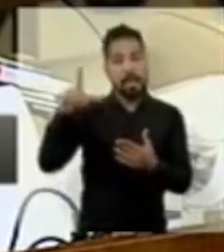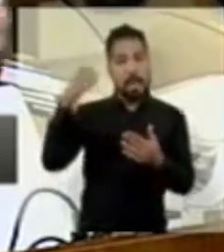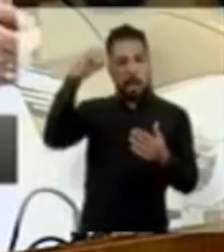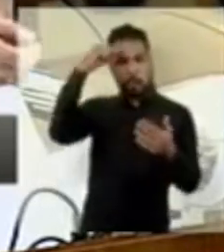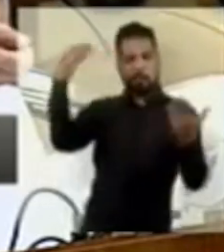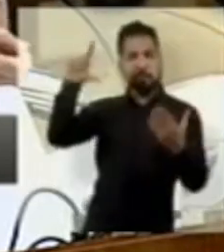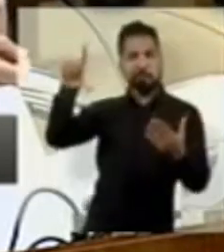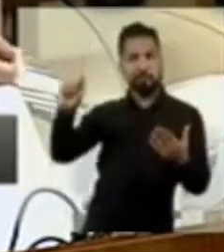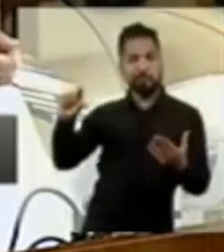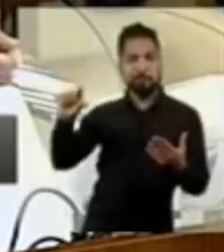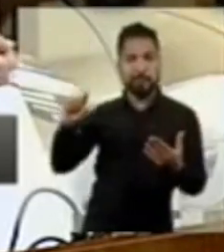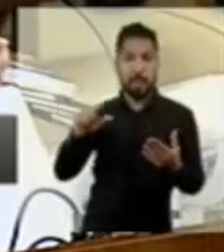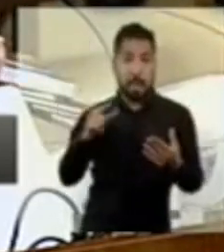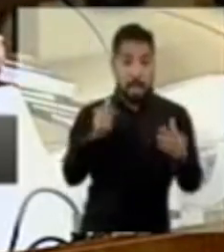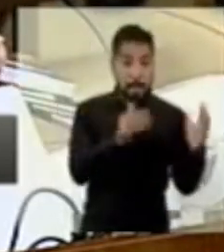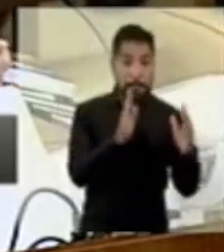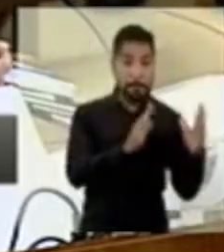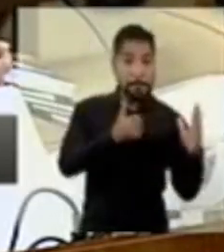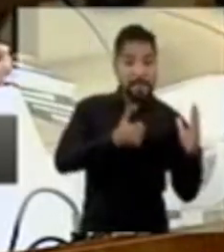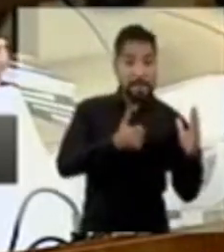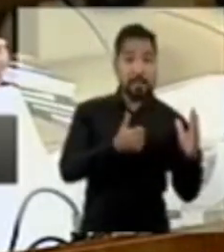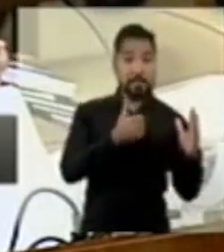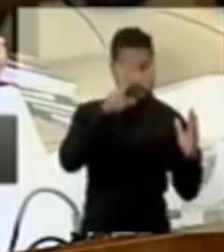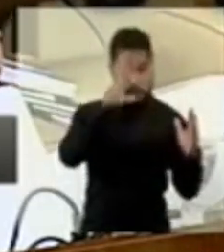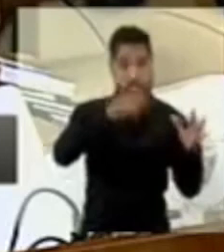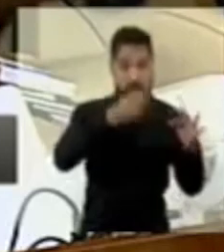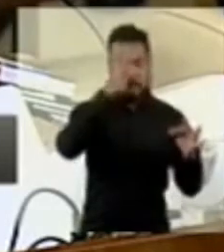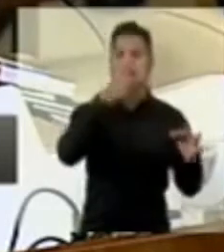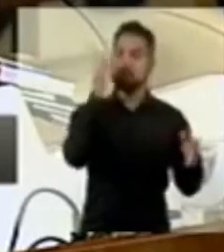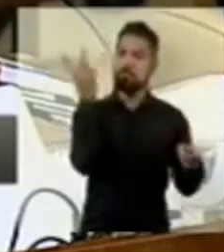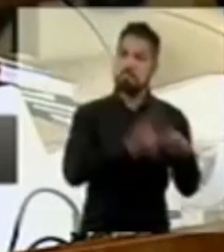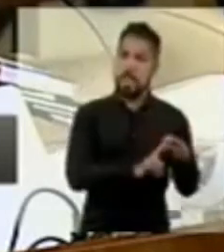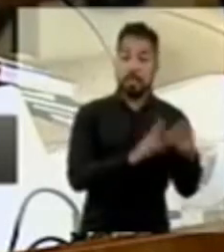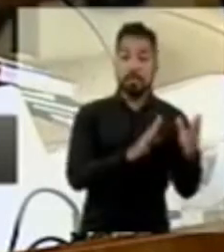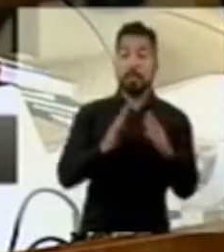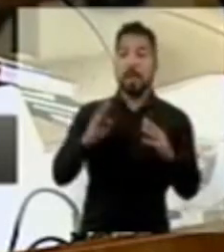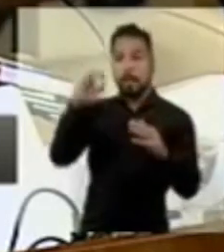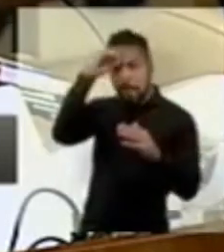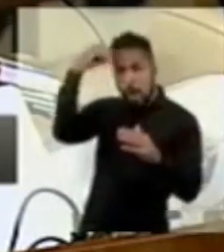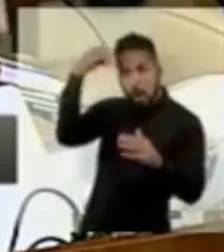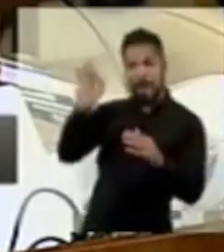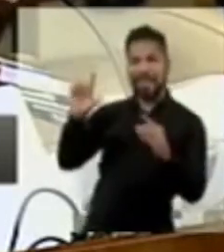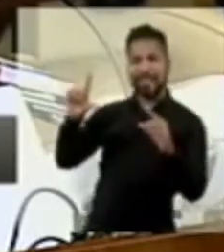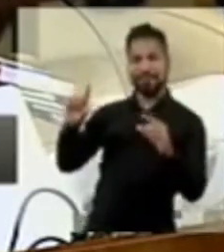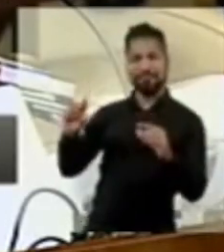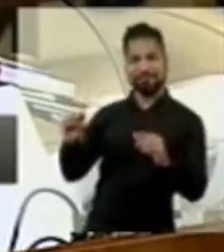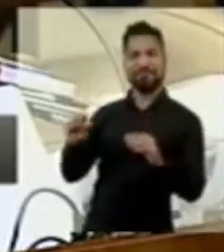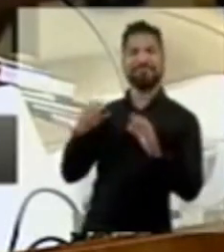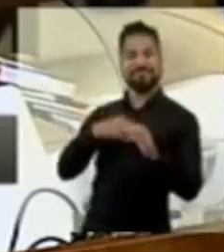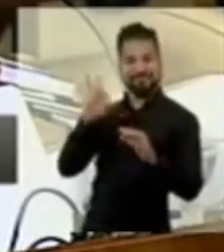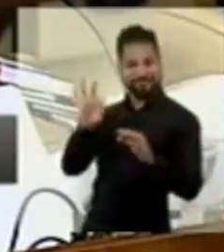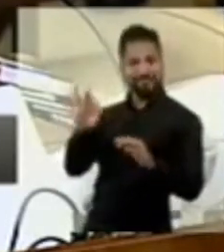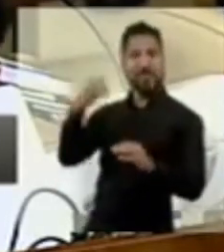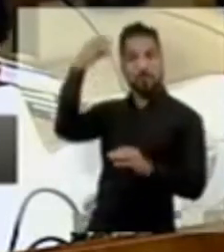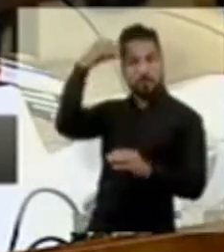grau diminui um pouco mais aliás já diminuiu bastante quando vem a condenação em segundo grau